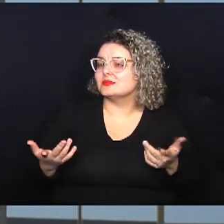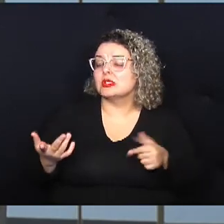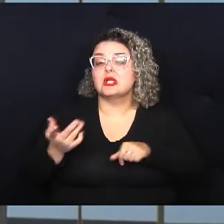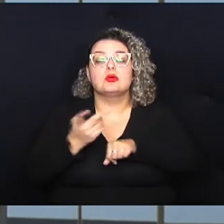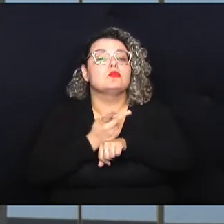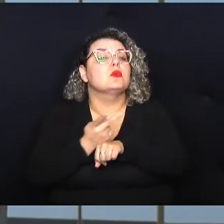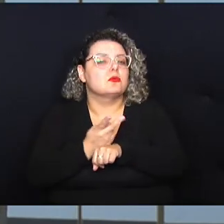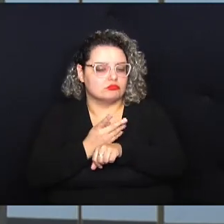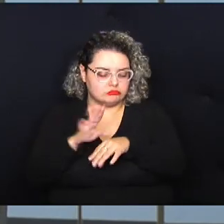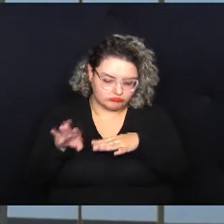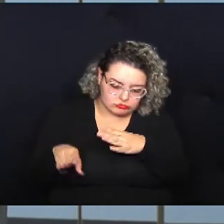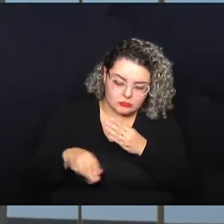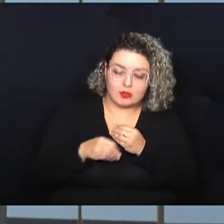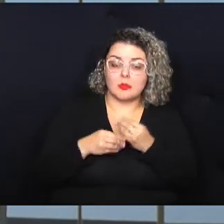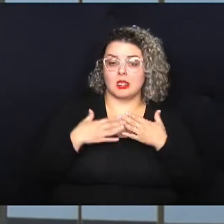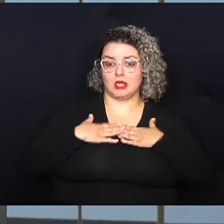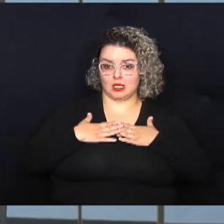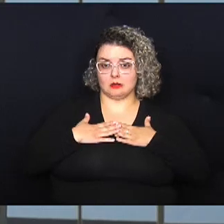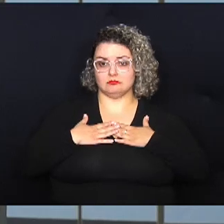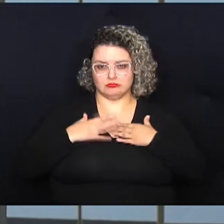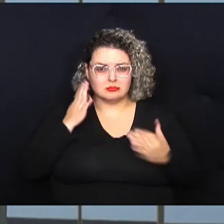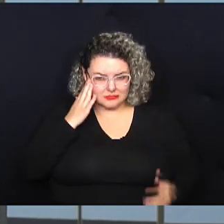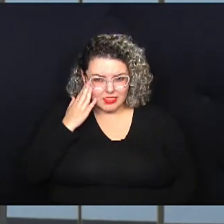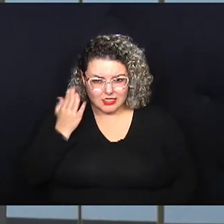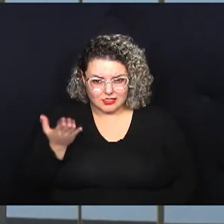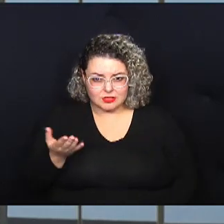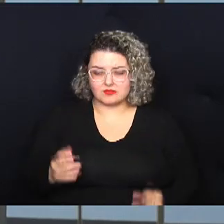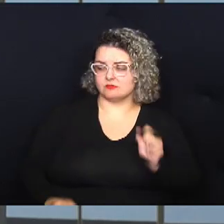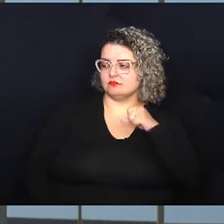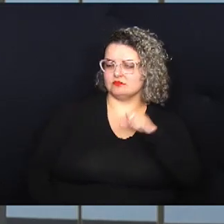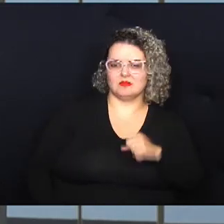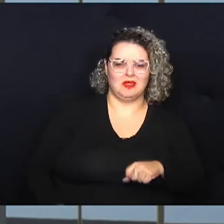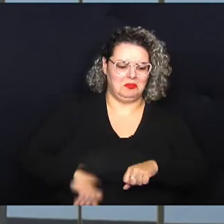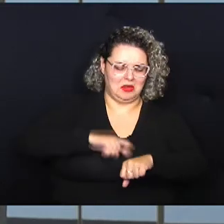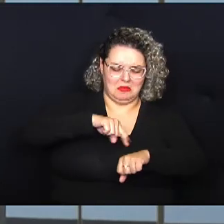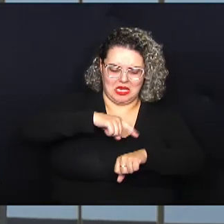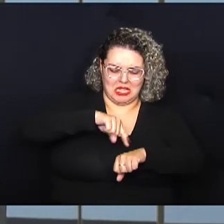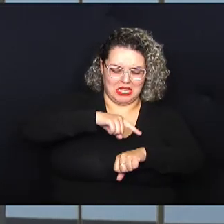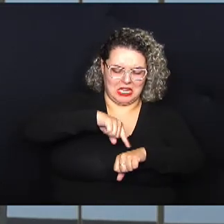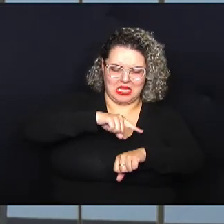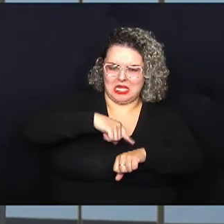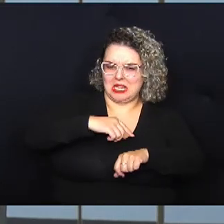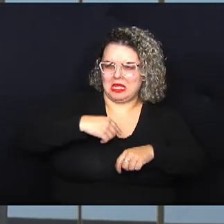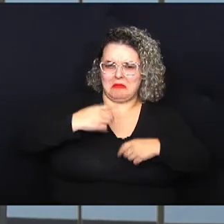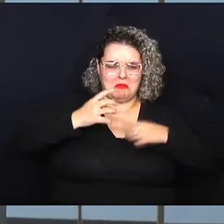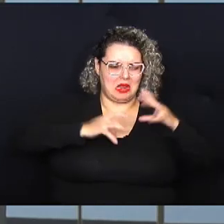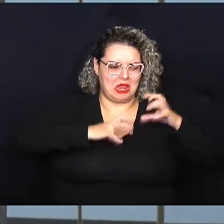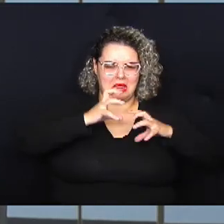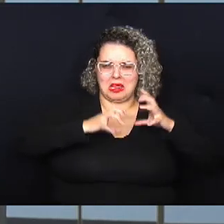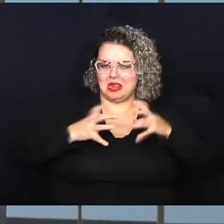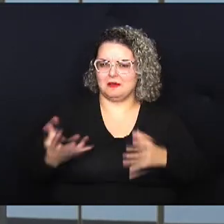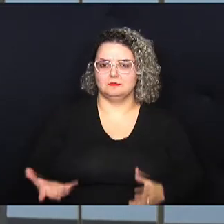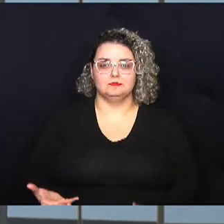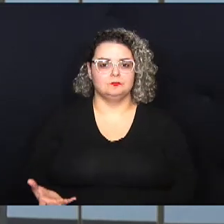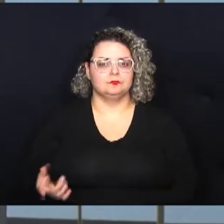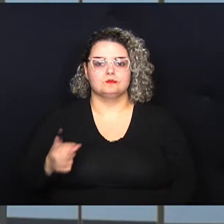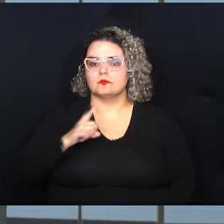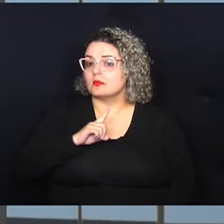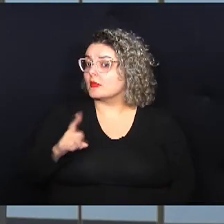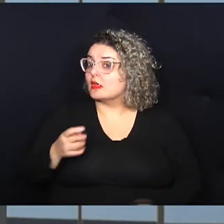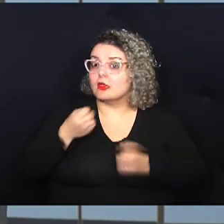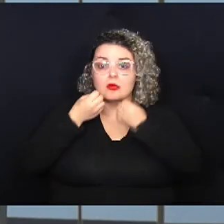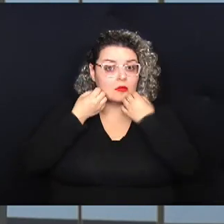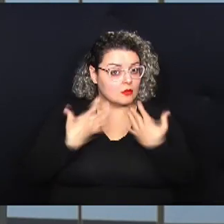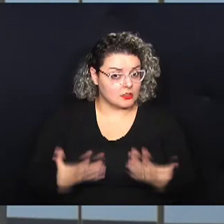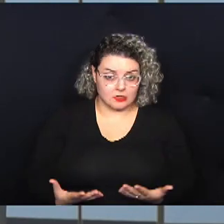que me agregue, entendeu? Mas você ficar ali horas e horas e horas e horas e horas, isso daí não vai te fazer